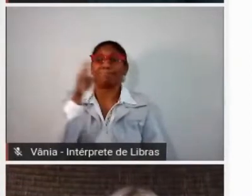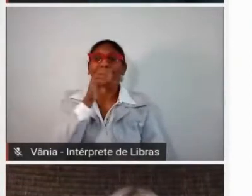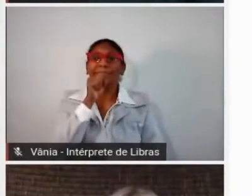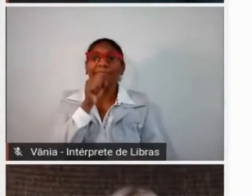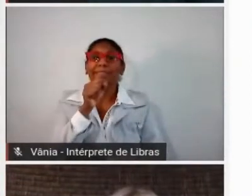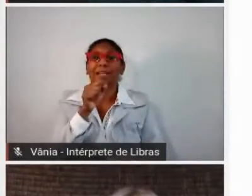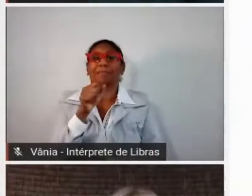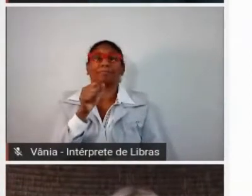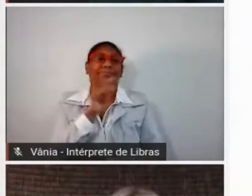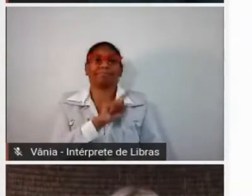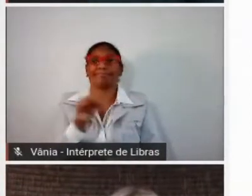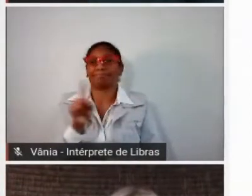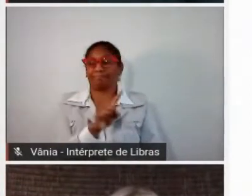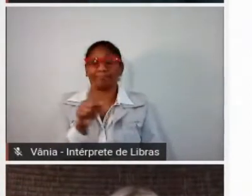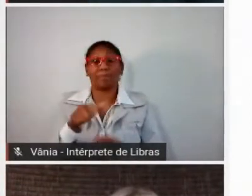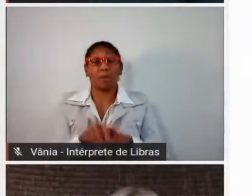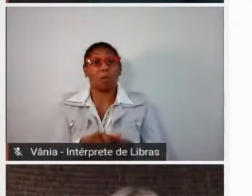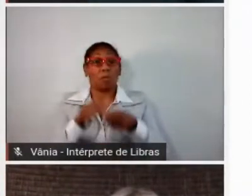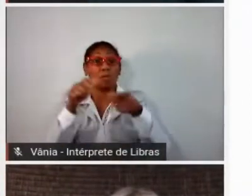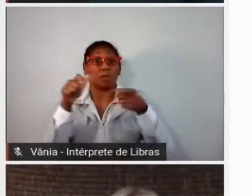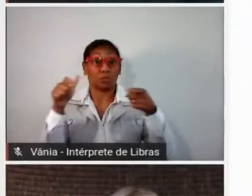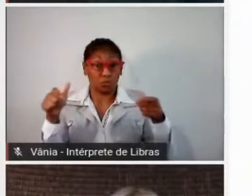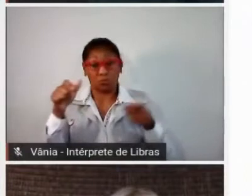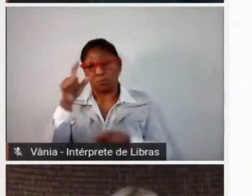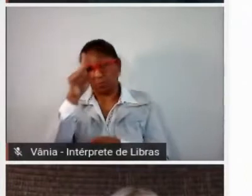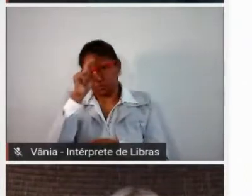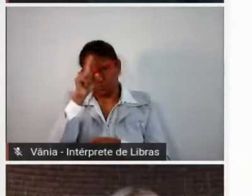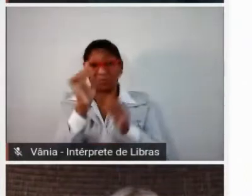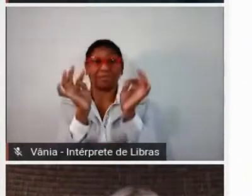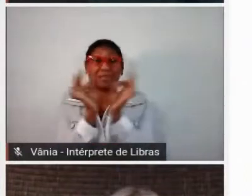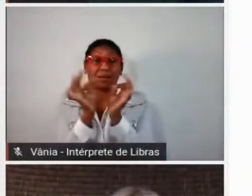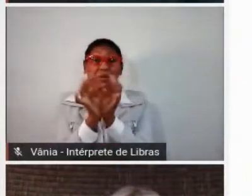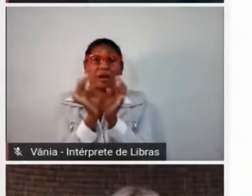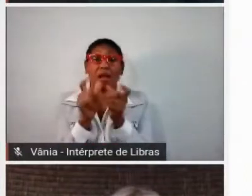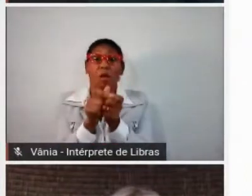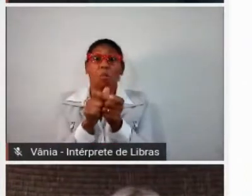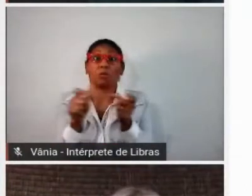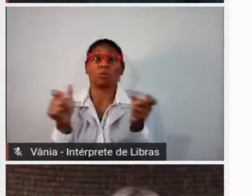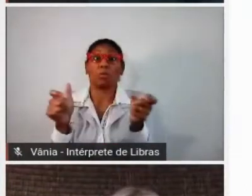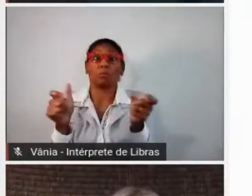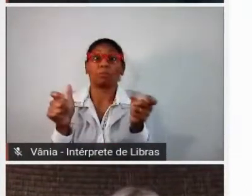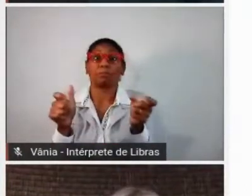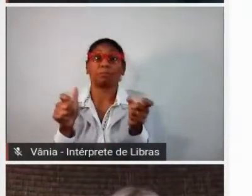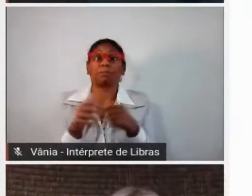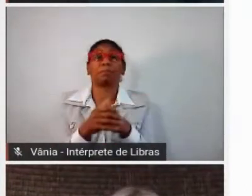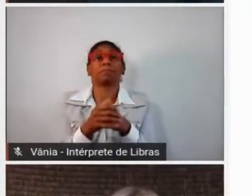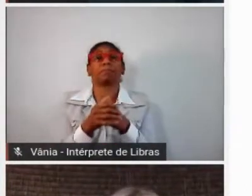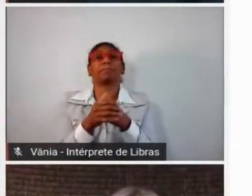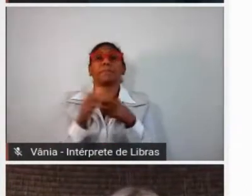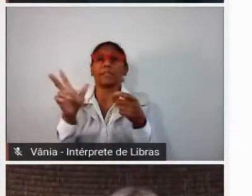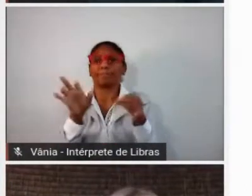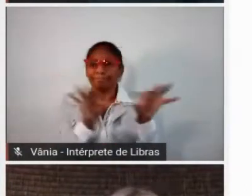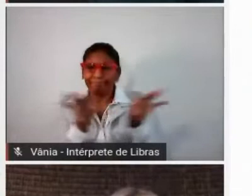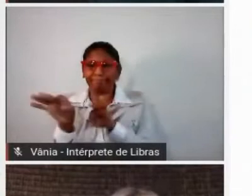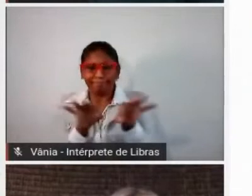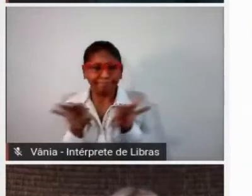Taquara observou aumento das hospitalizações, teve uma certa manutenção, um pequeno